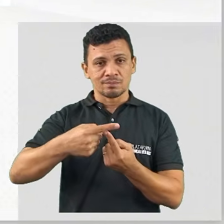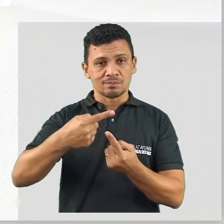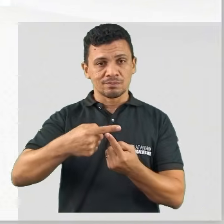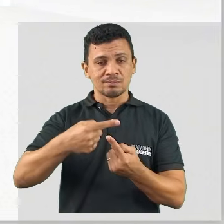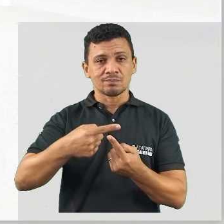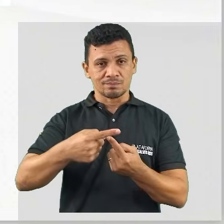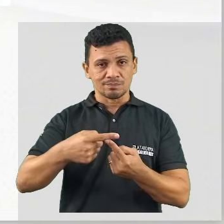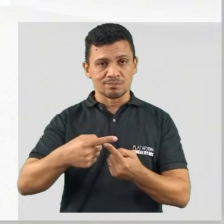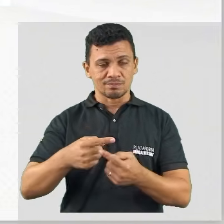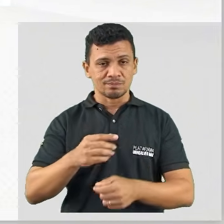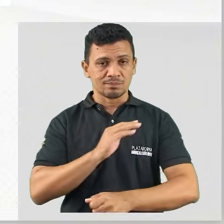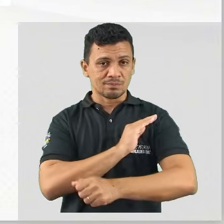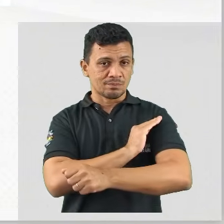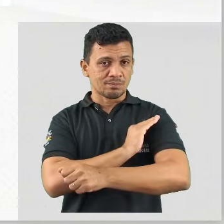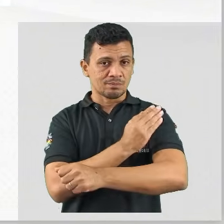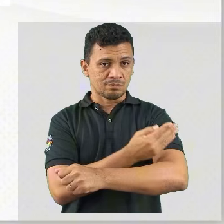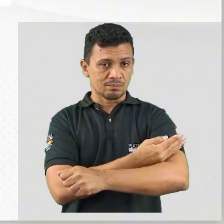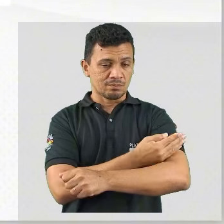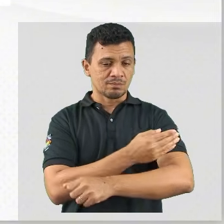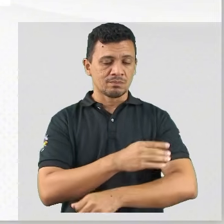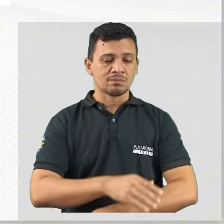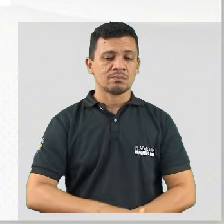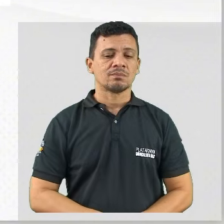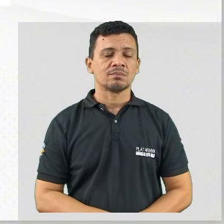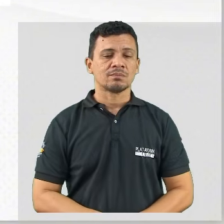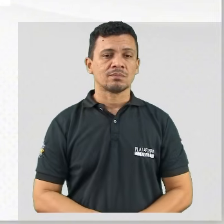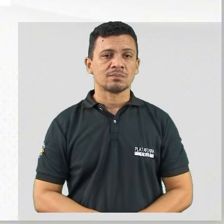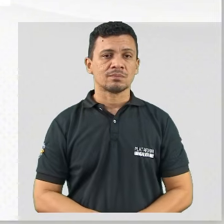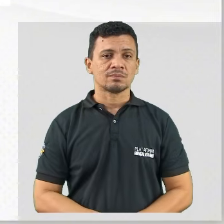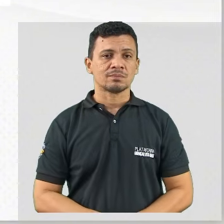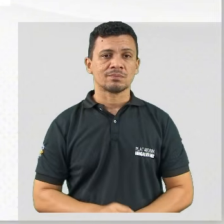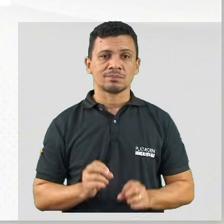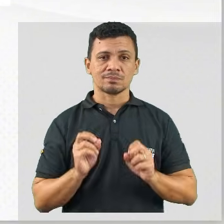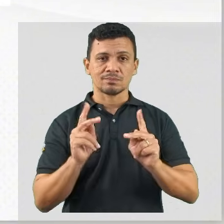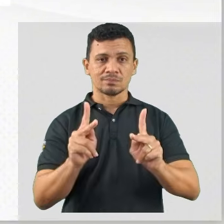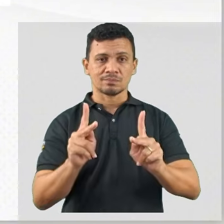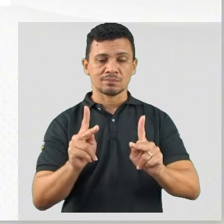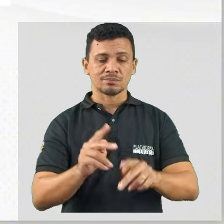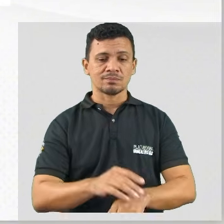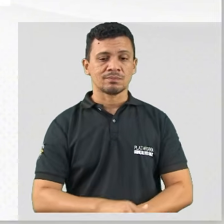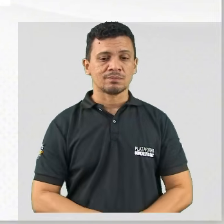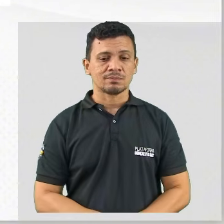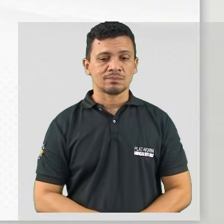classificações dos músculos, beleza?